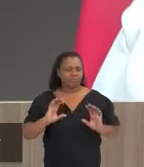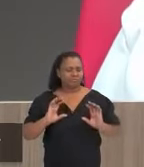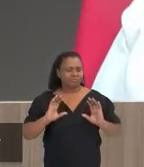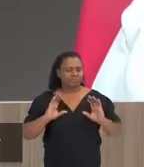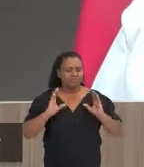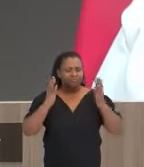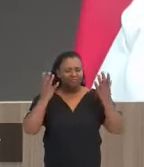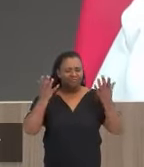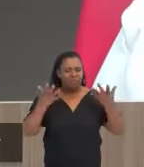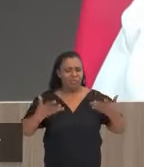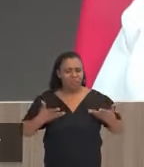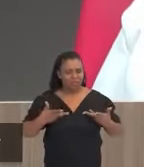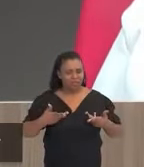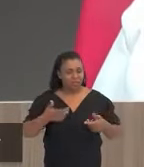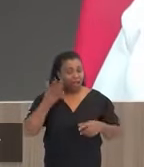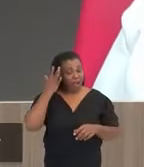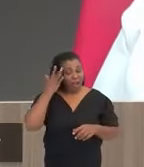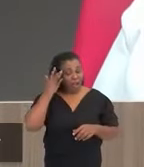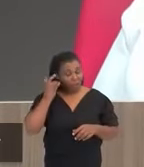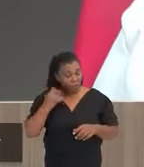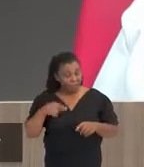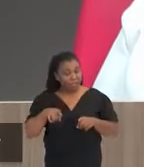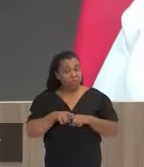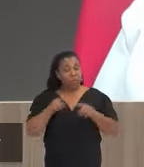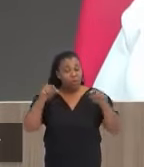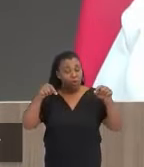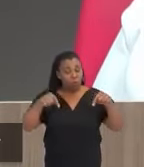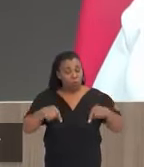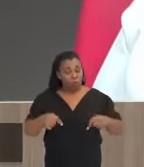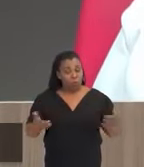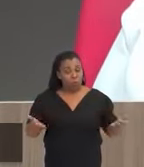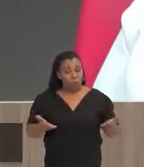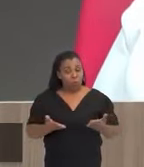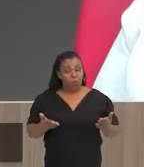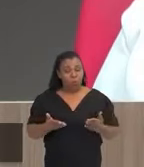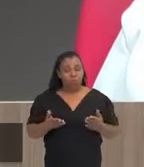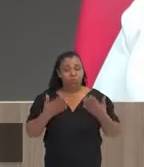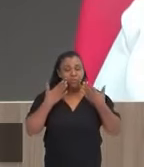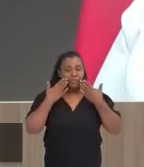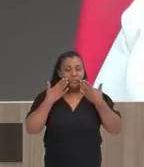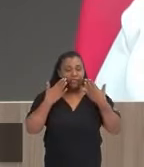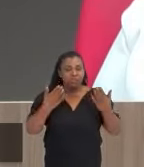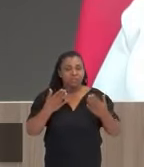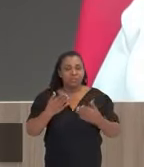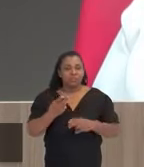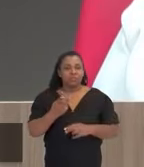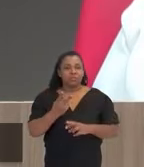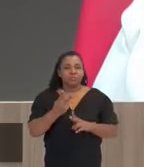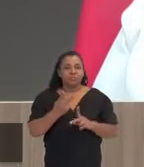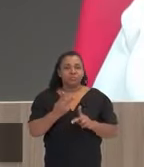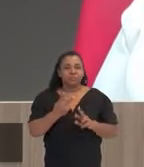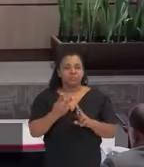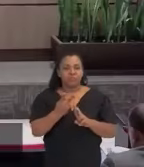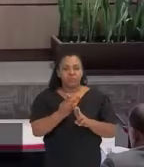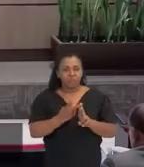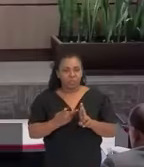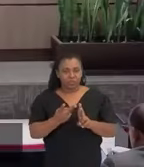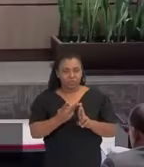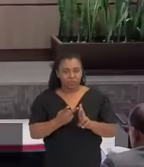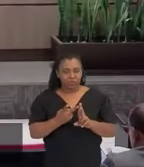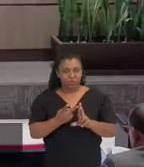amanhã, inclusive hoje, já com a apresentação feita pelo Procurador-Geral do Trabalho, Dr. José de Lima Ramos Pereira,